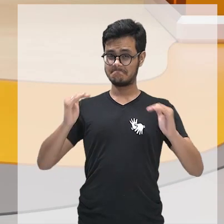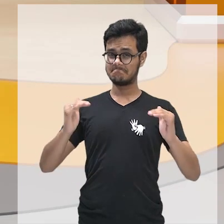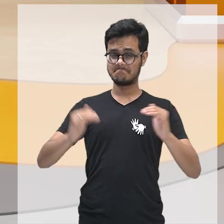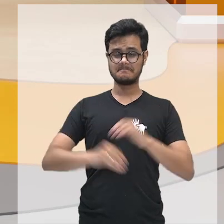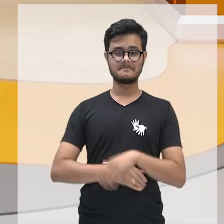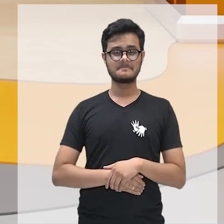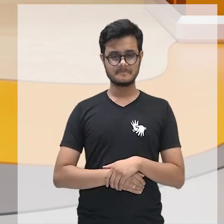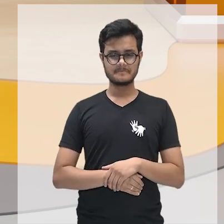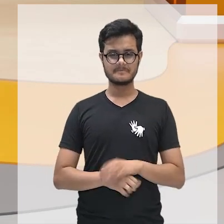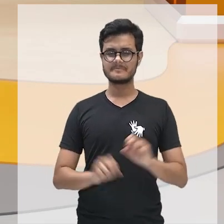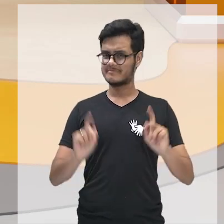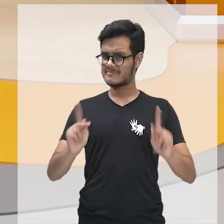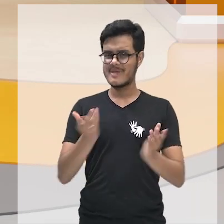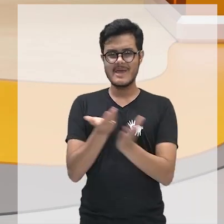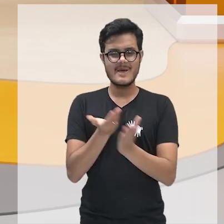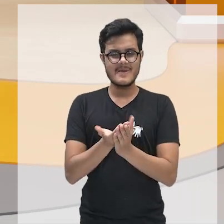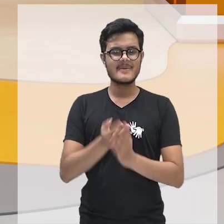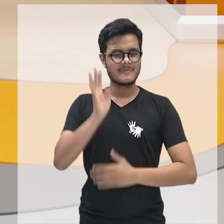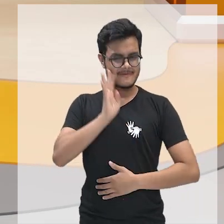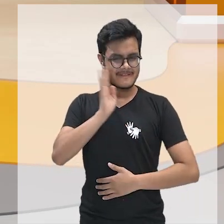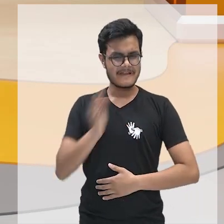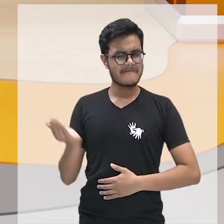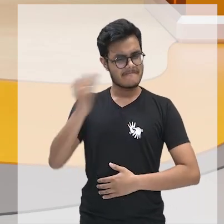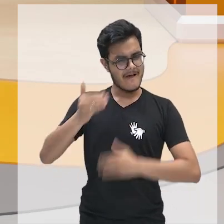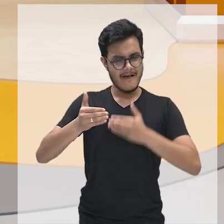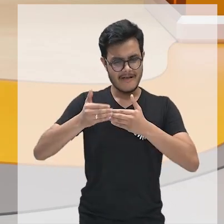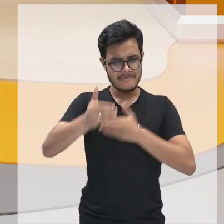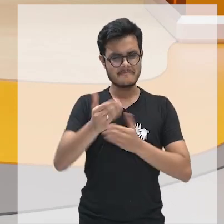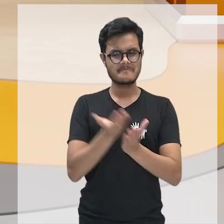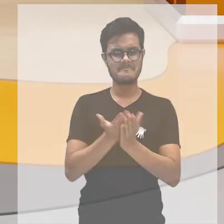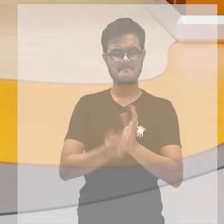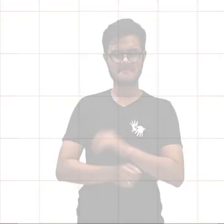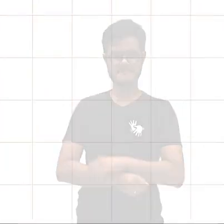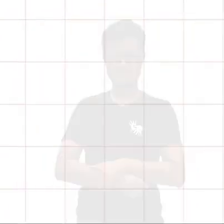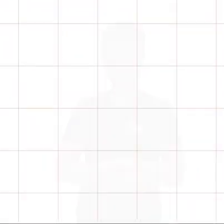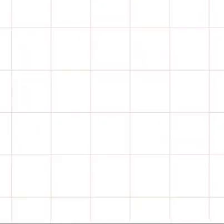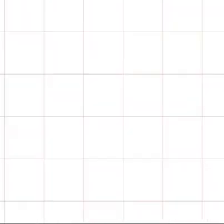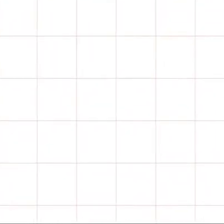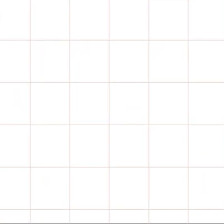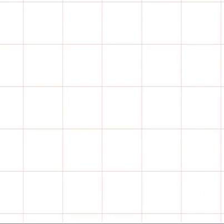república É isso mesmo então vamos lá pra nossa